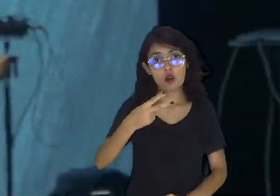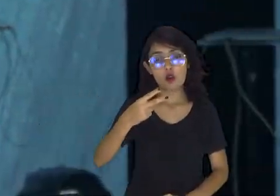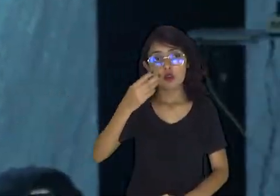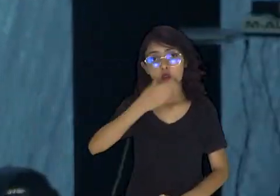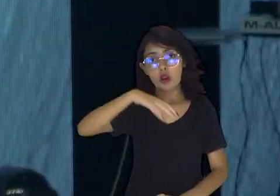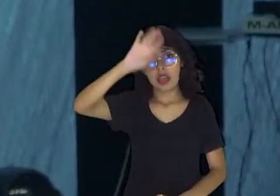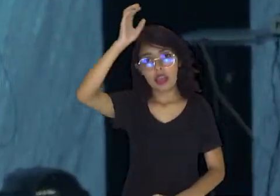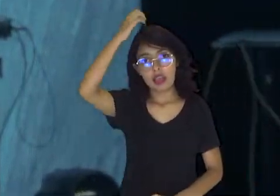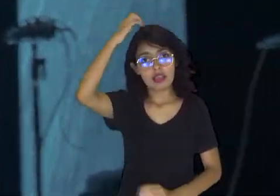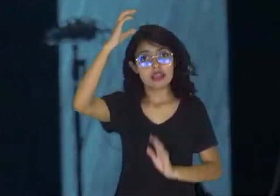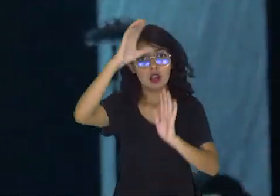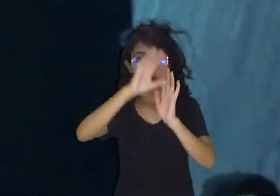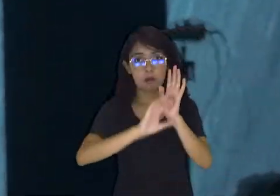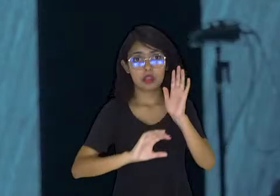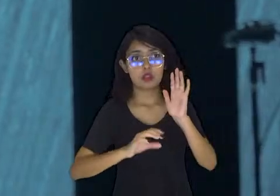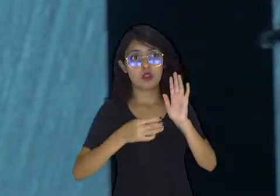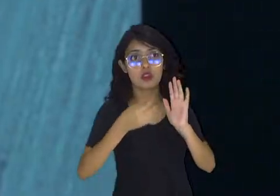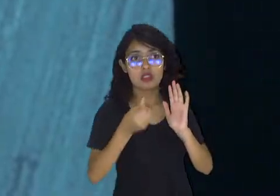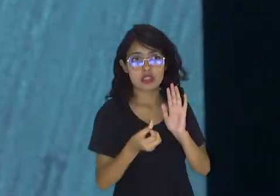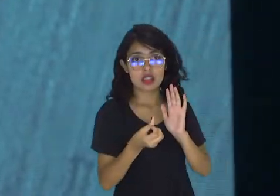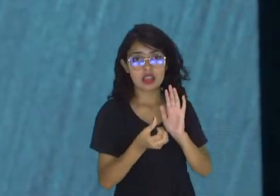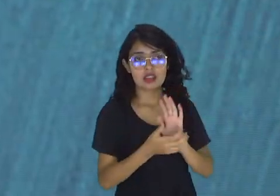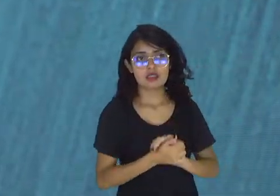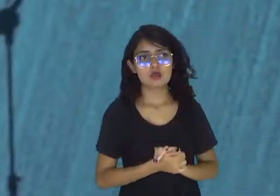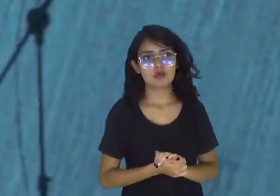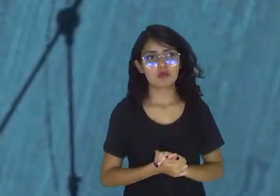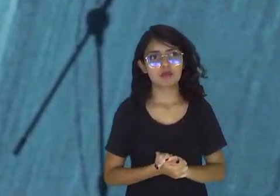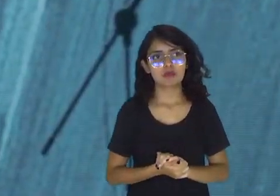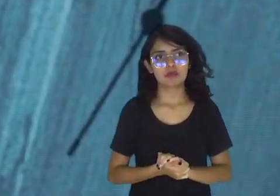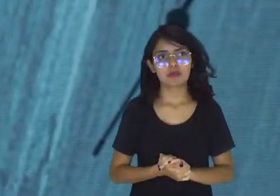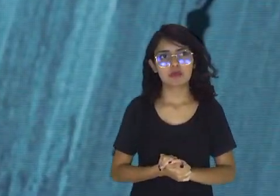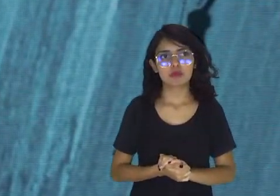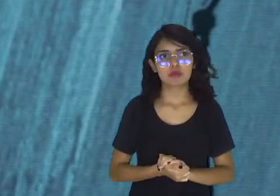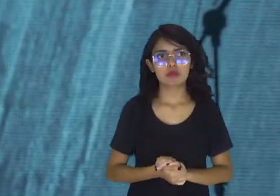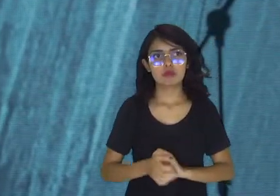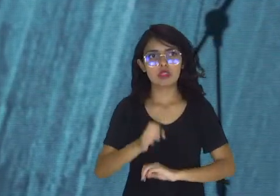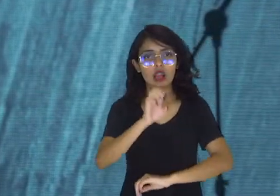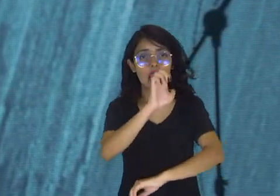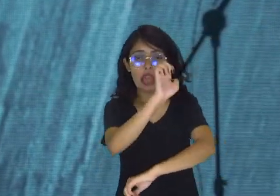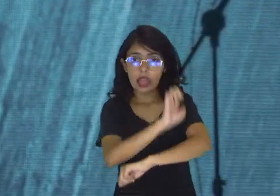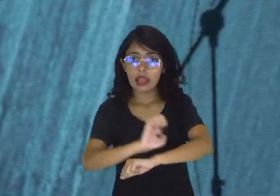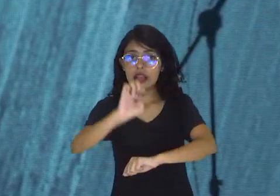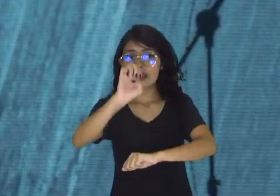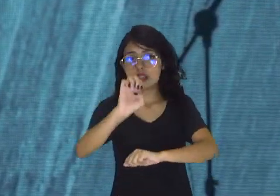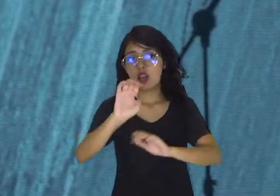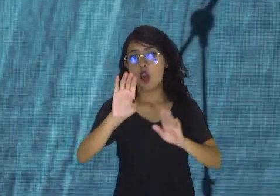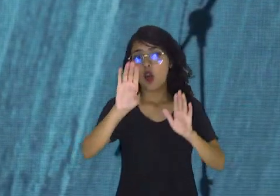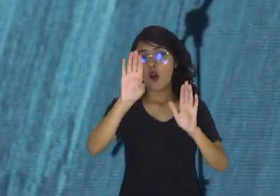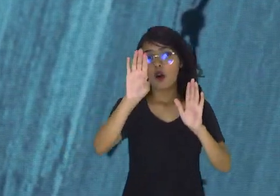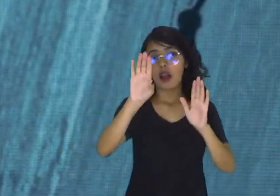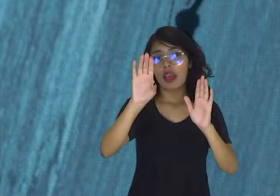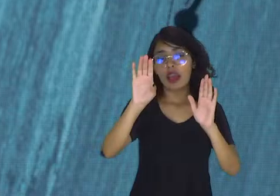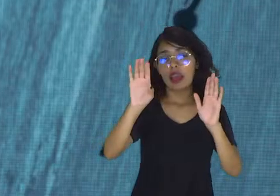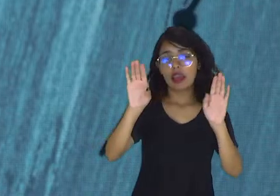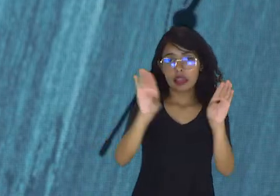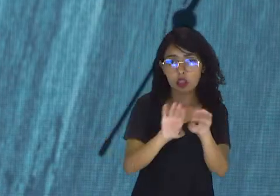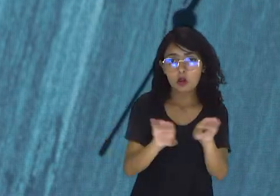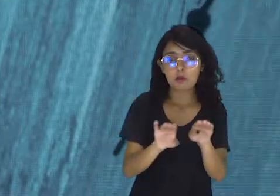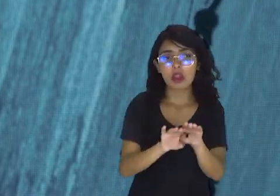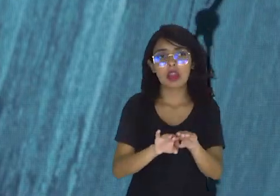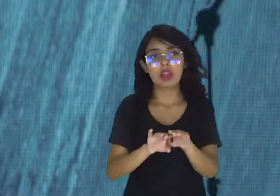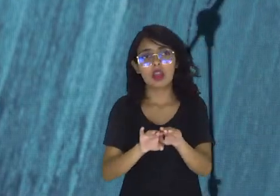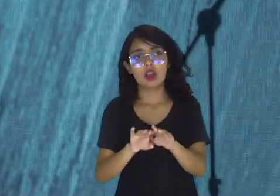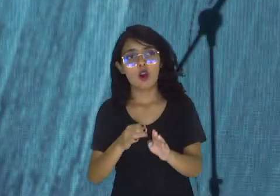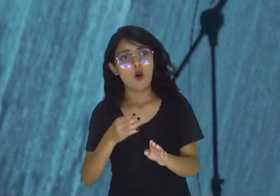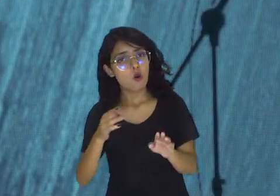de tanta... De Eliseu, o seu moço, o exército inimigo, o exército de Deus, e de repente ninguém vê, dali a pouco começa a ver,